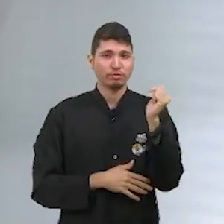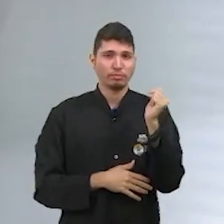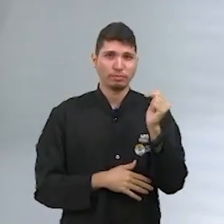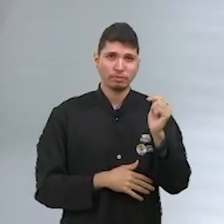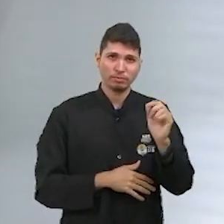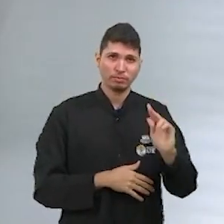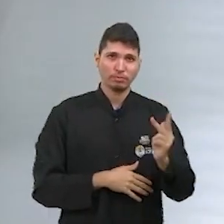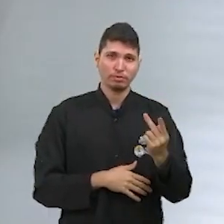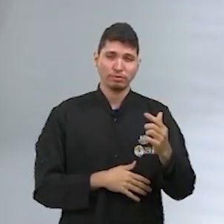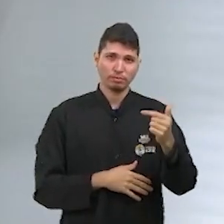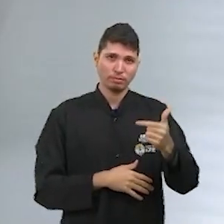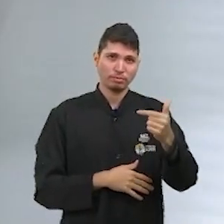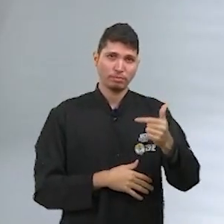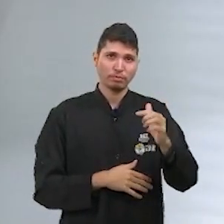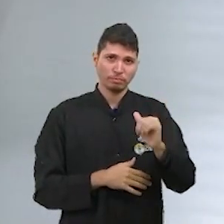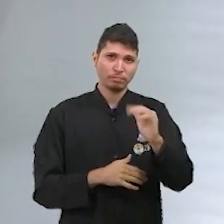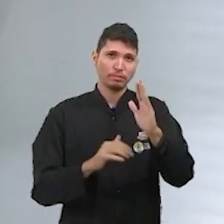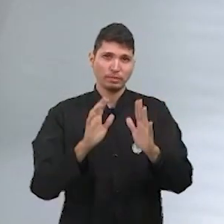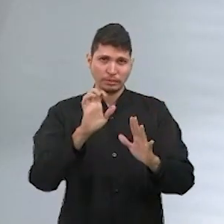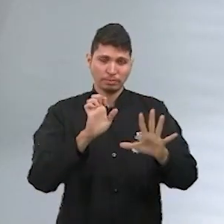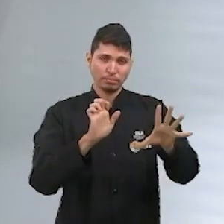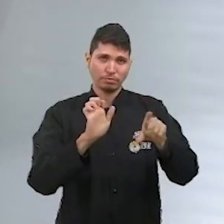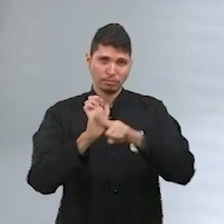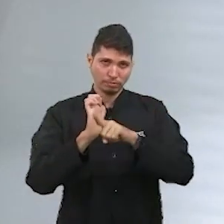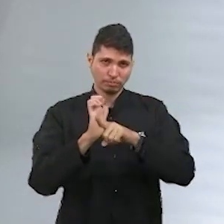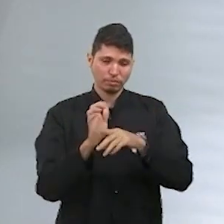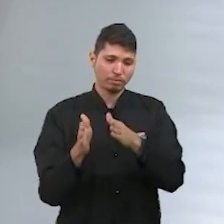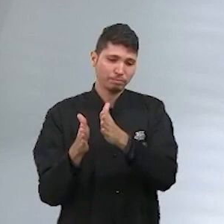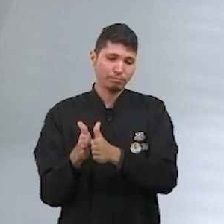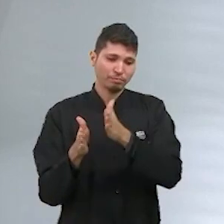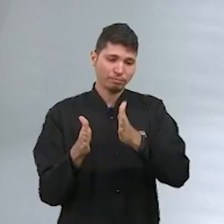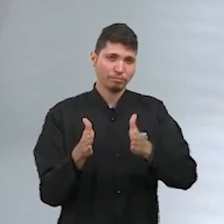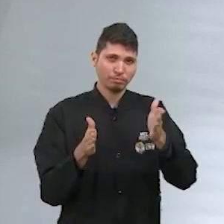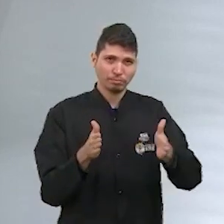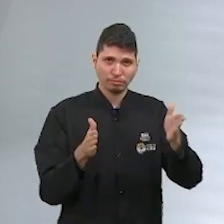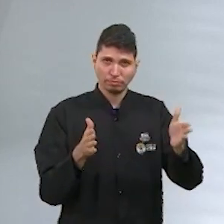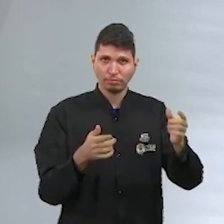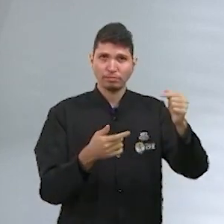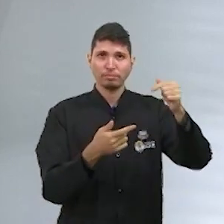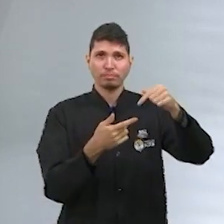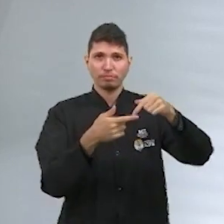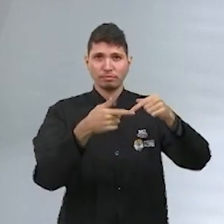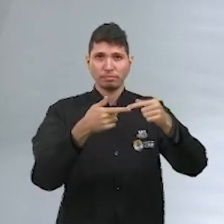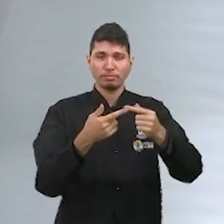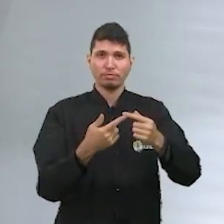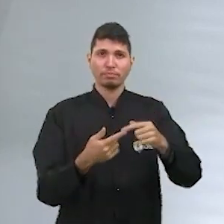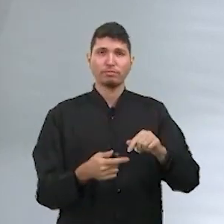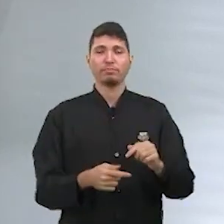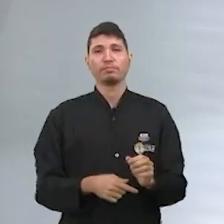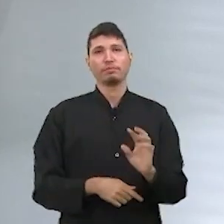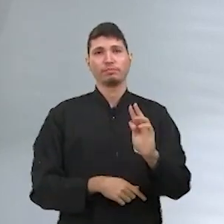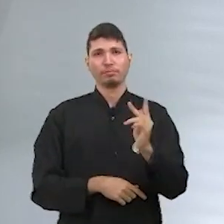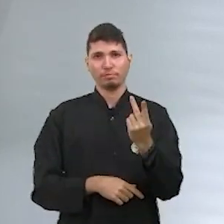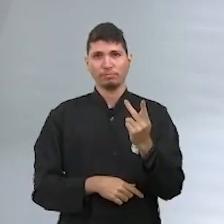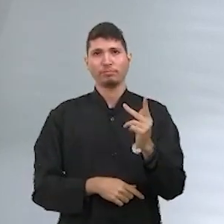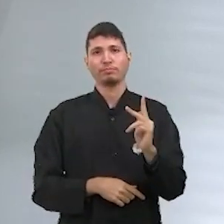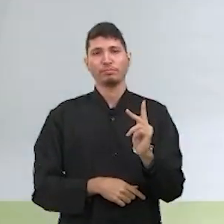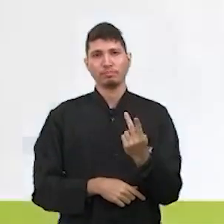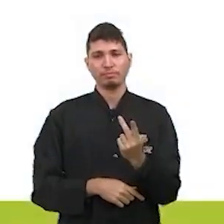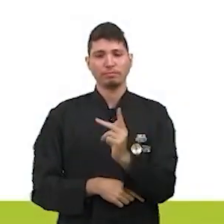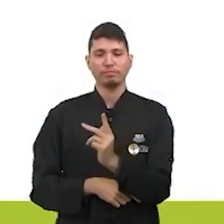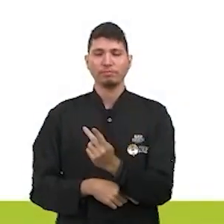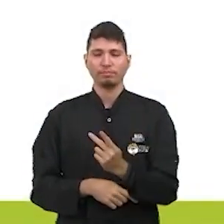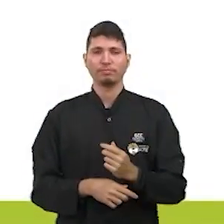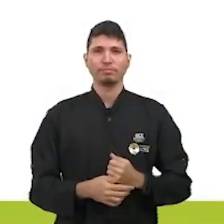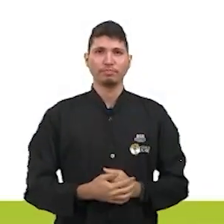mais eletronegativo da sequência. Isso é a ligação de hidrogênio. Vamos continuar analisando